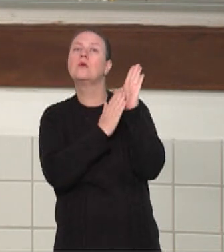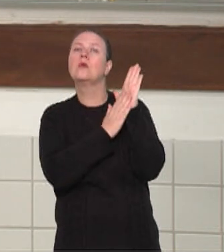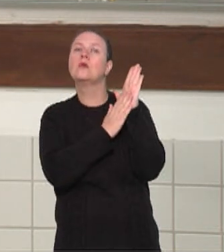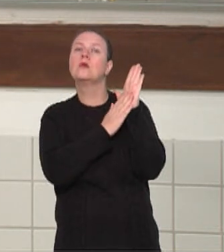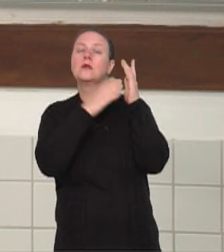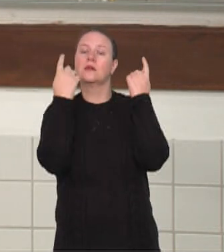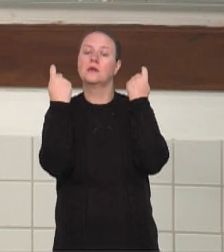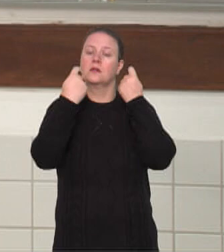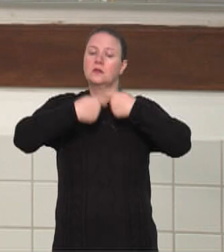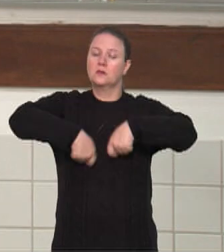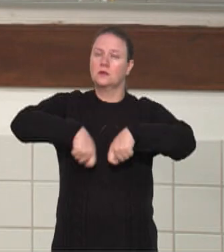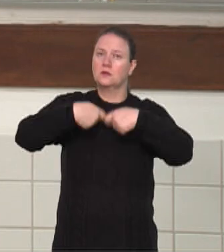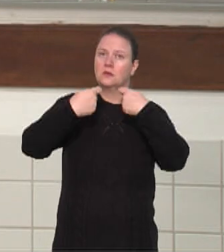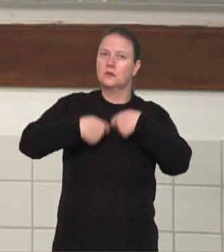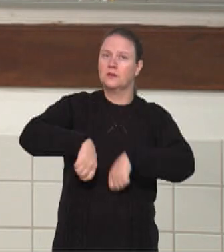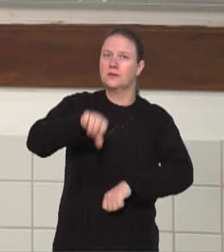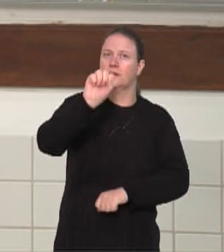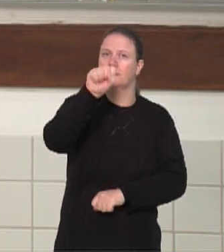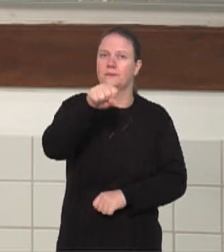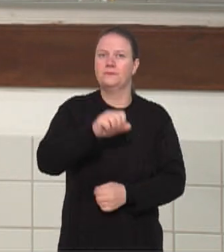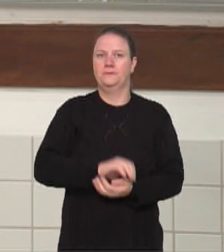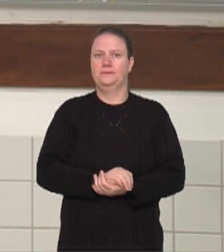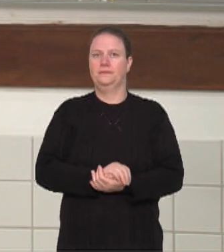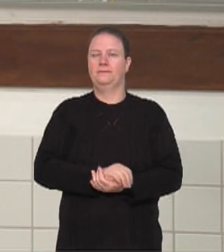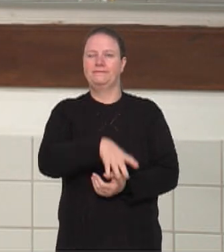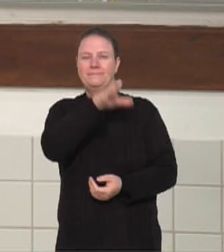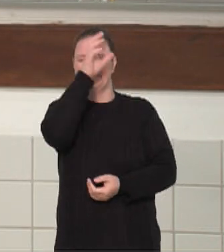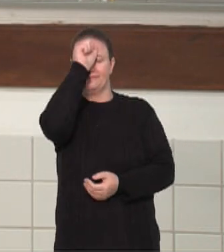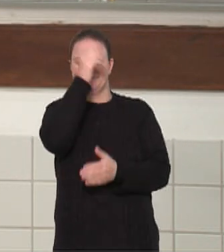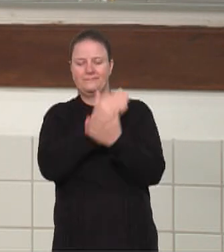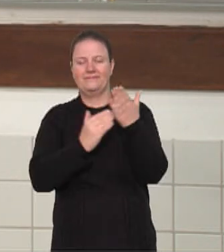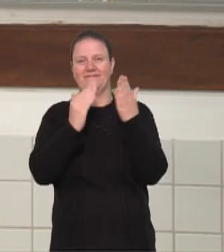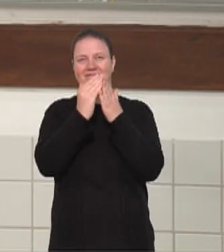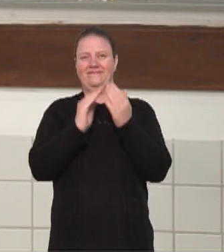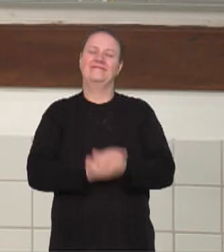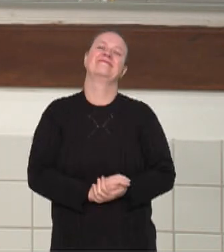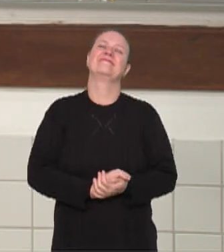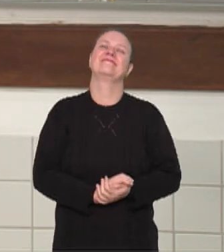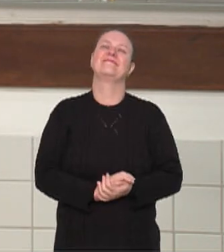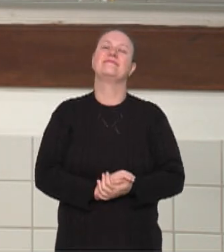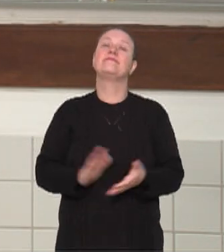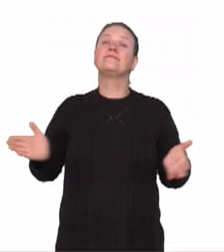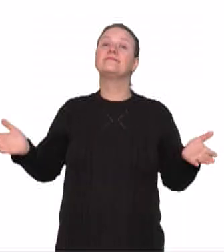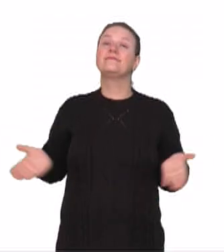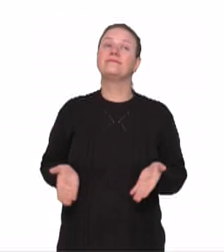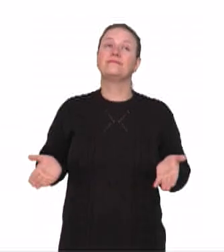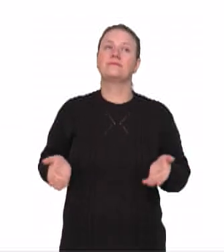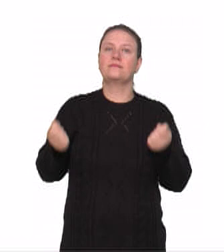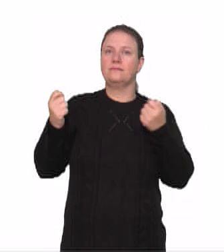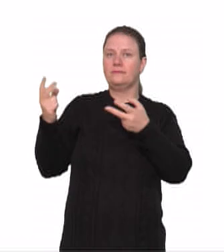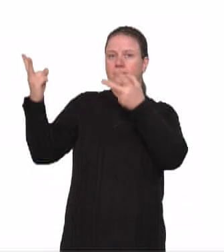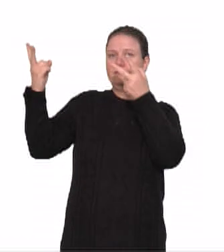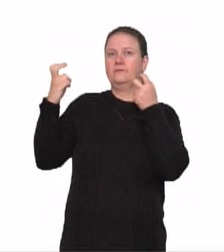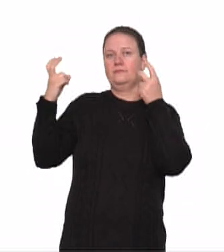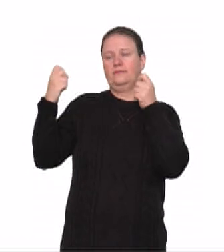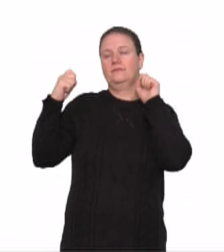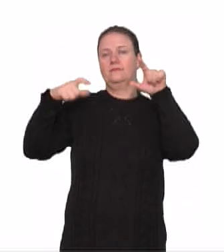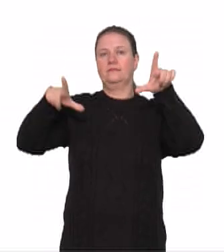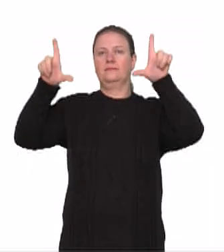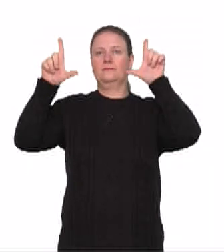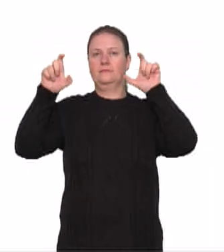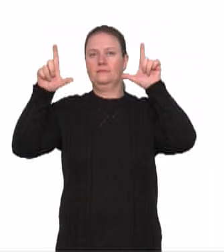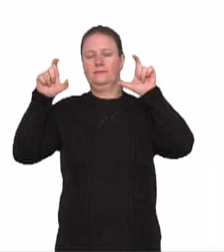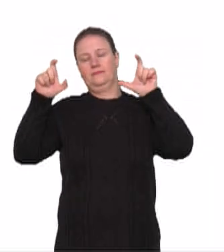necessário sim, para que possamos aprender mais, certo? Então, vamos lá. Nessa imagem é uma fotografia, né?